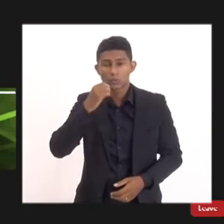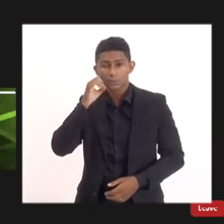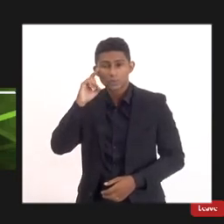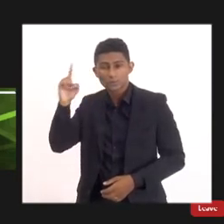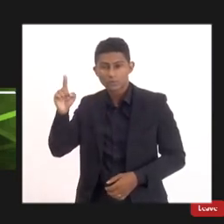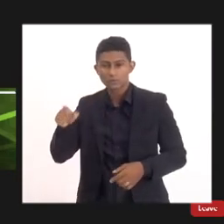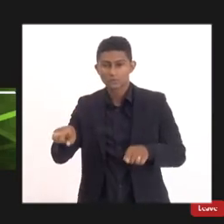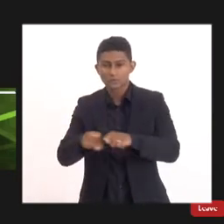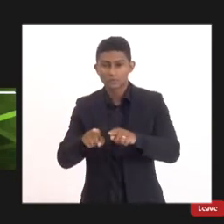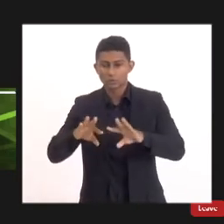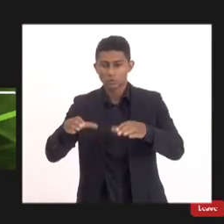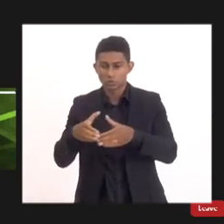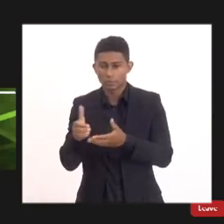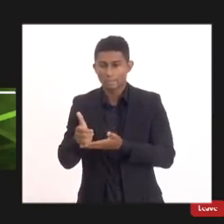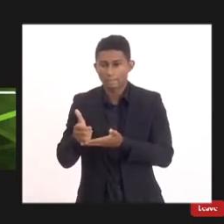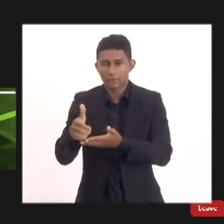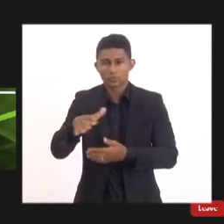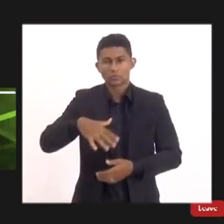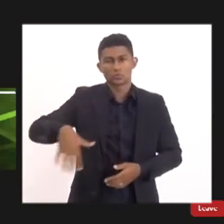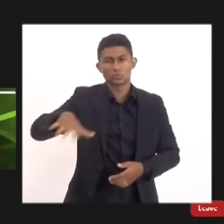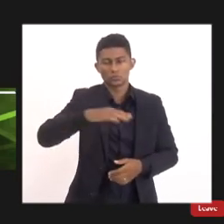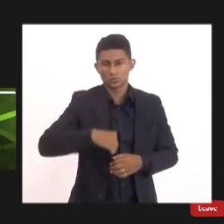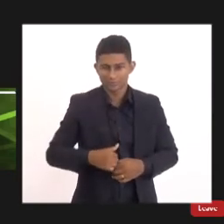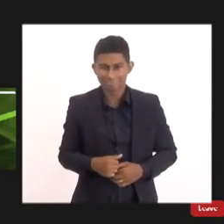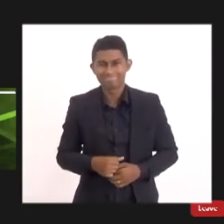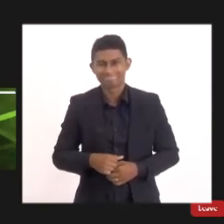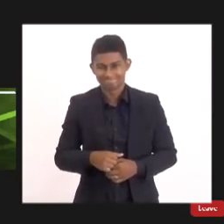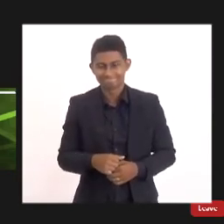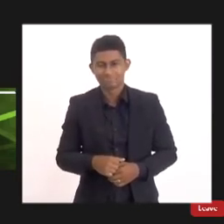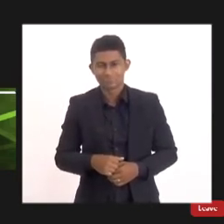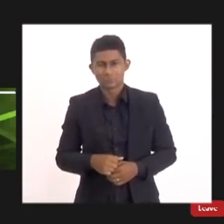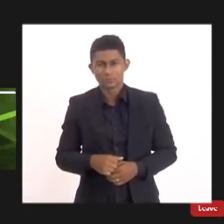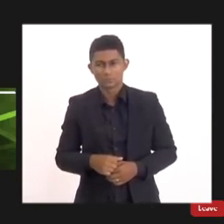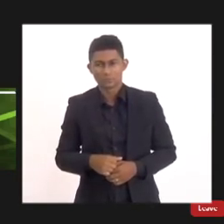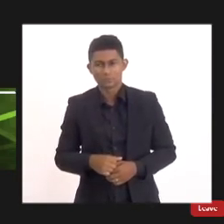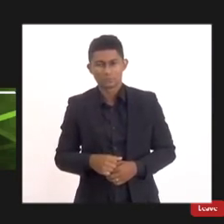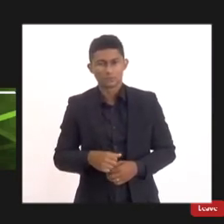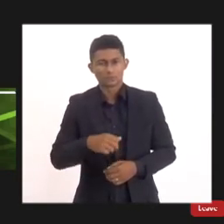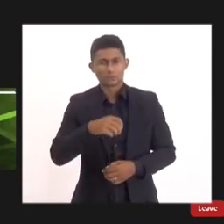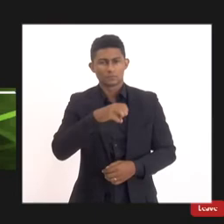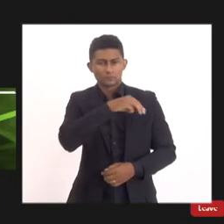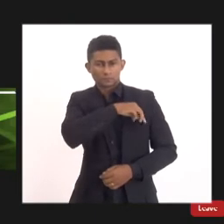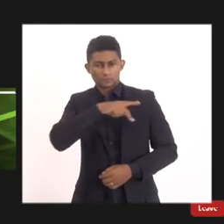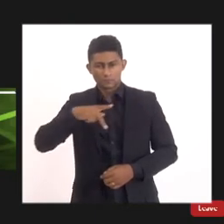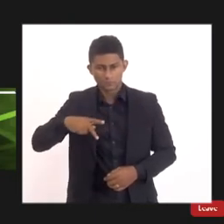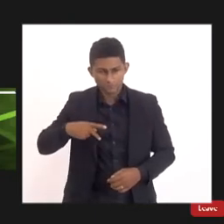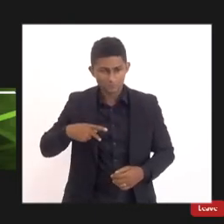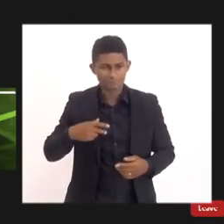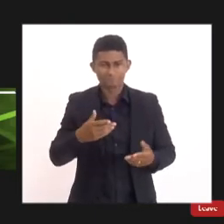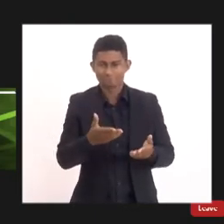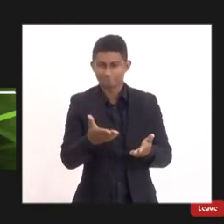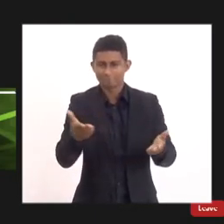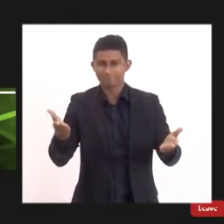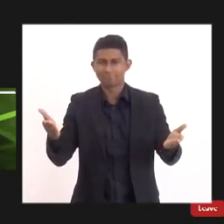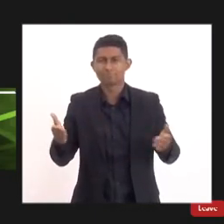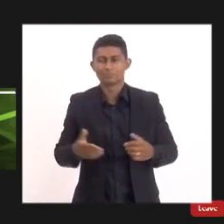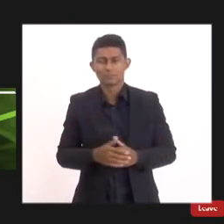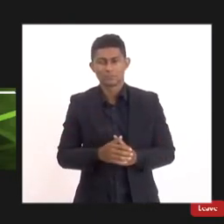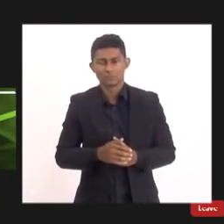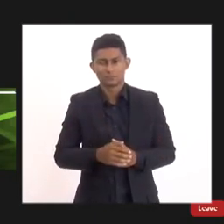e seus gabinetes, a companheira da UPS, se eu deixei o Ministério Público, se eu deixei alguém aqui,